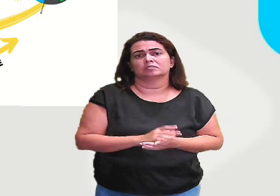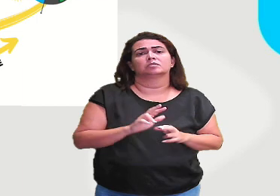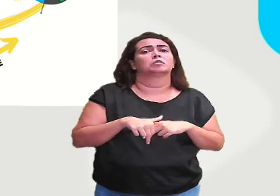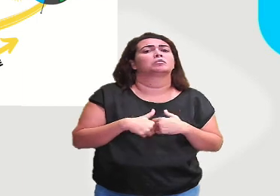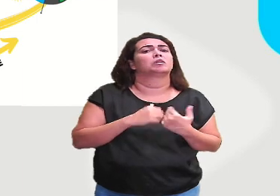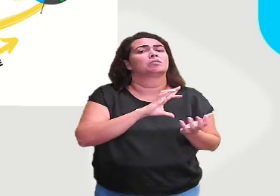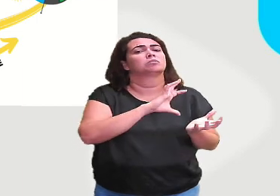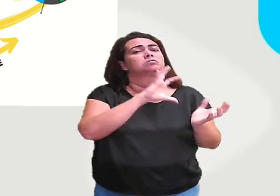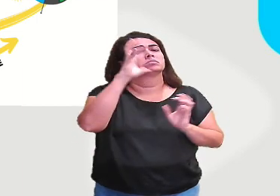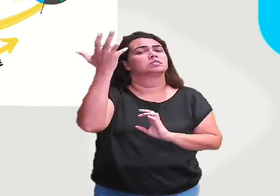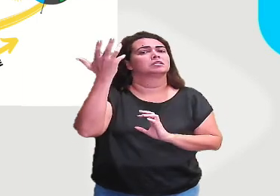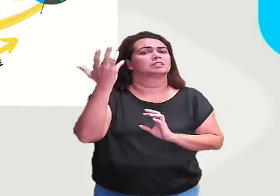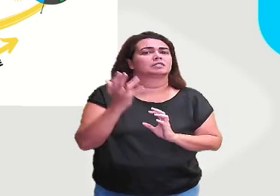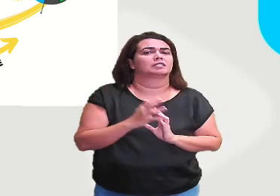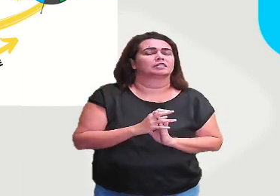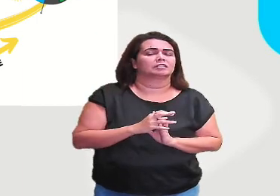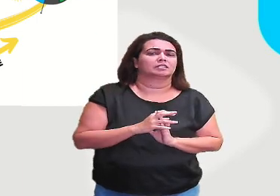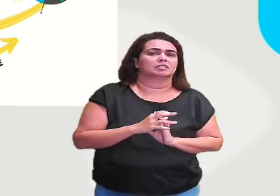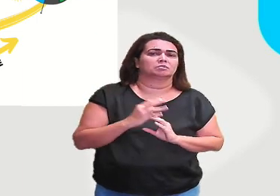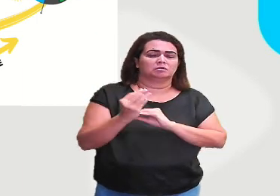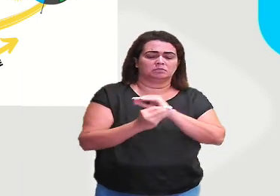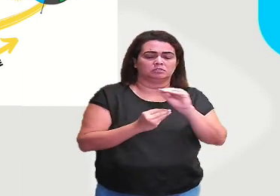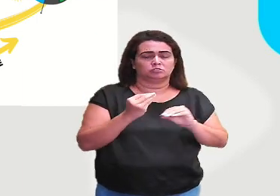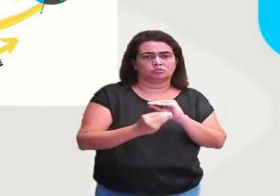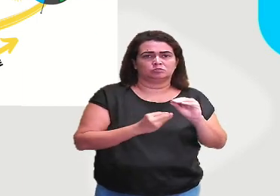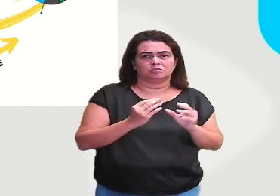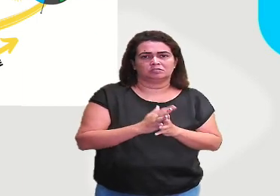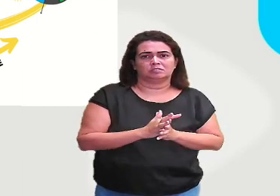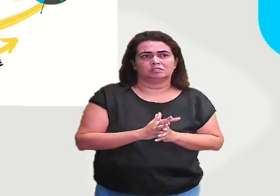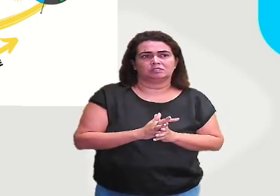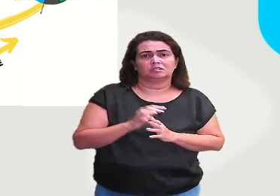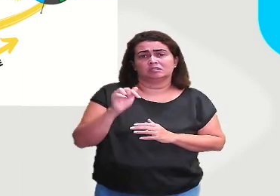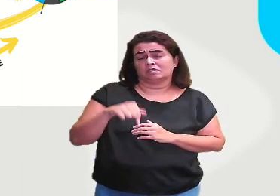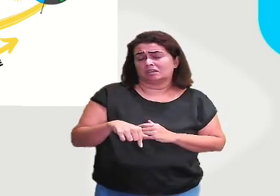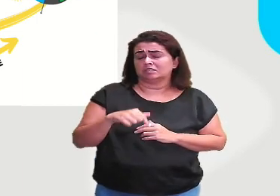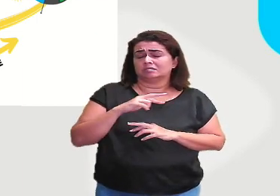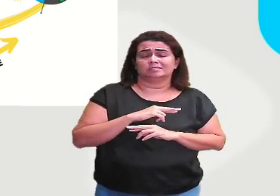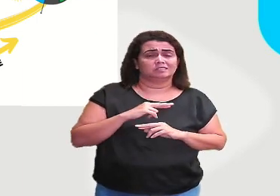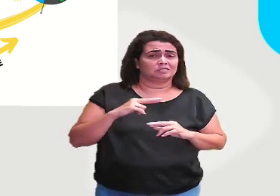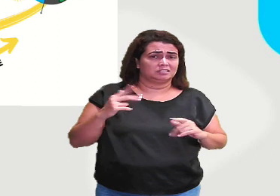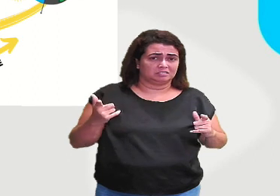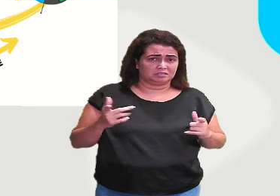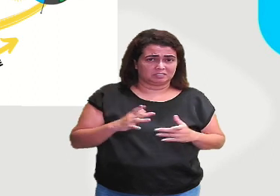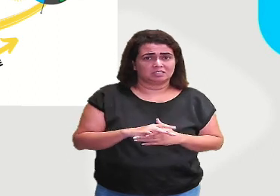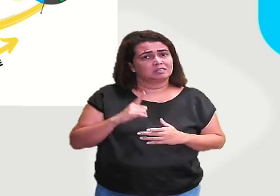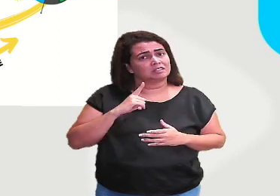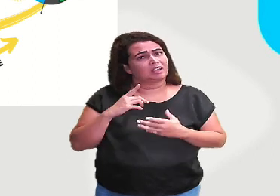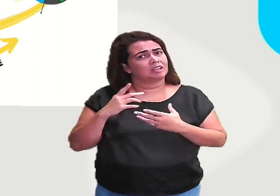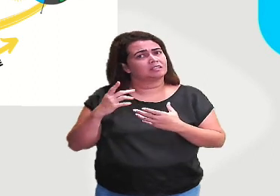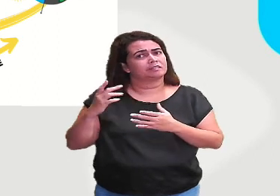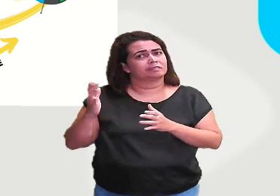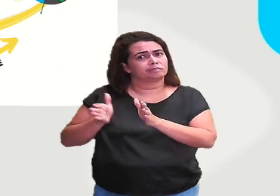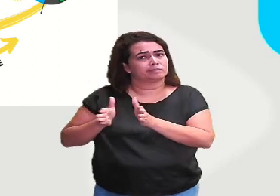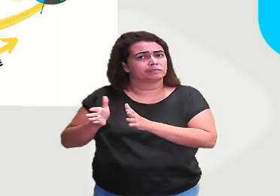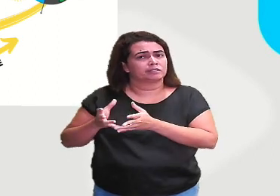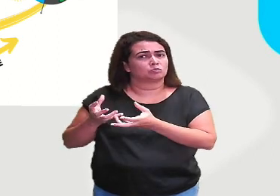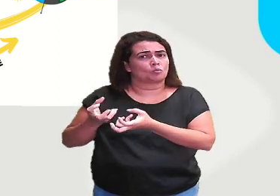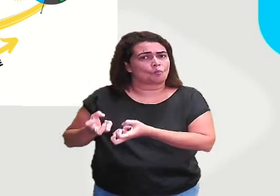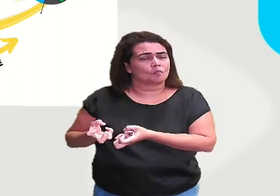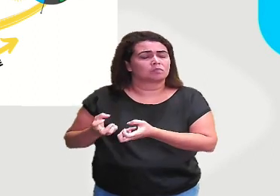as quatro estações bem definidas, né? Que aqui a gente às vezes não sente bastante, né? Nós temos uma estação mais seca, uma mais chuvosa,